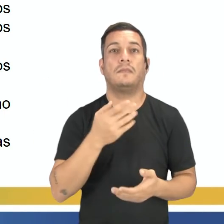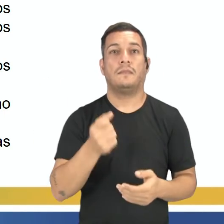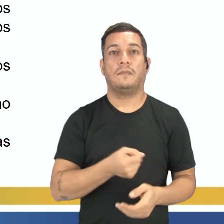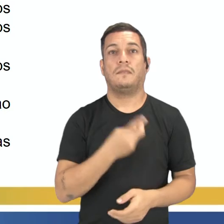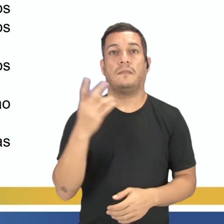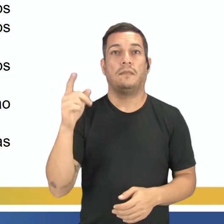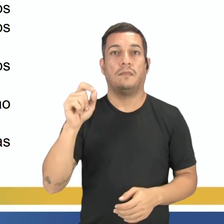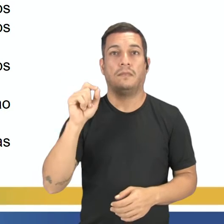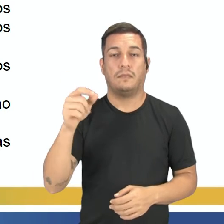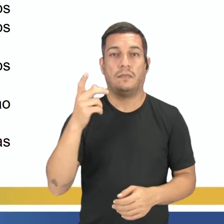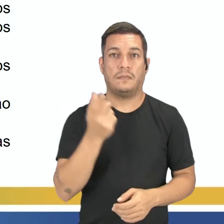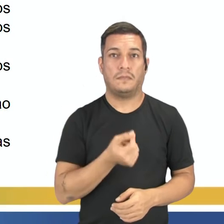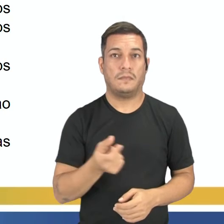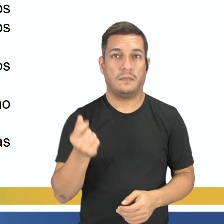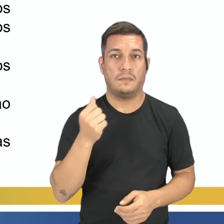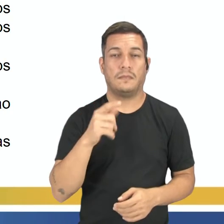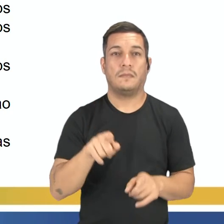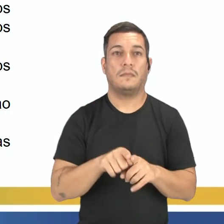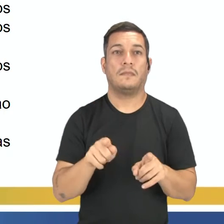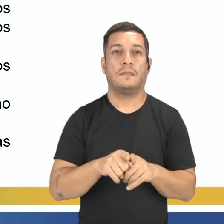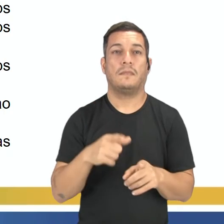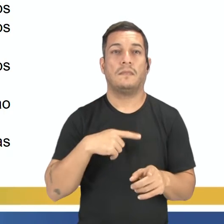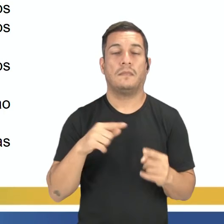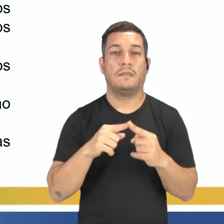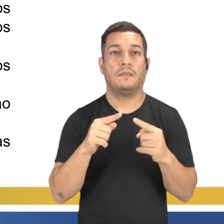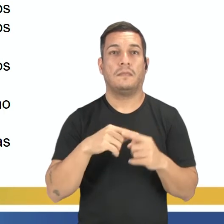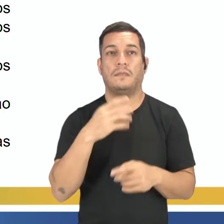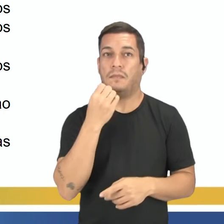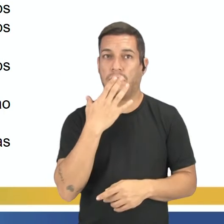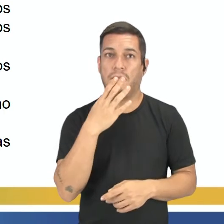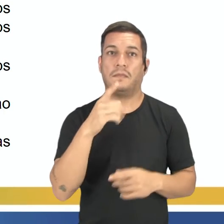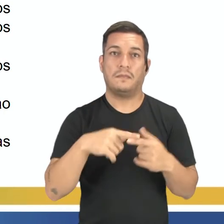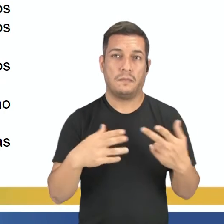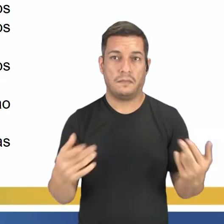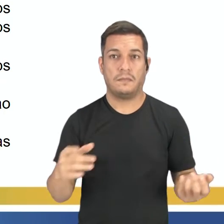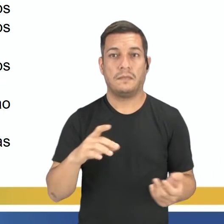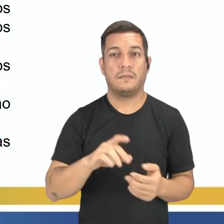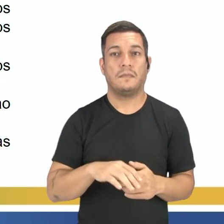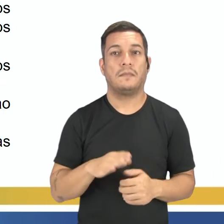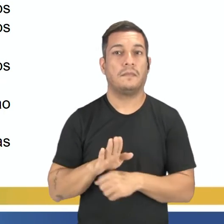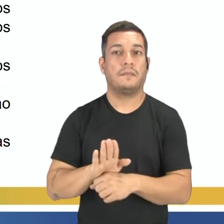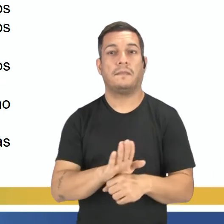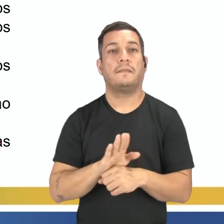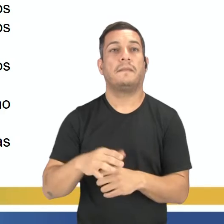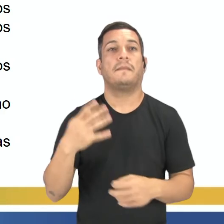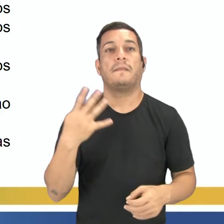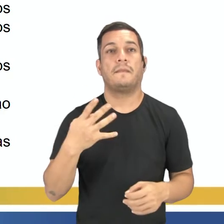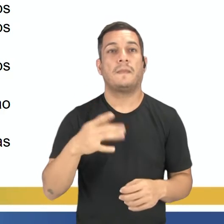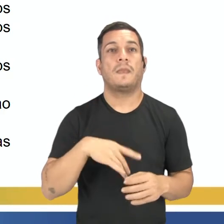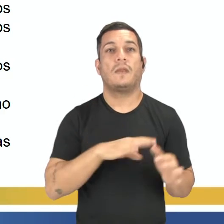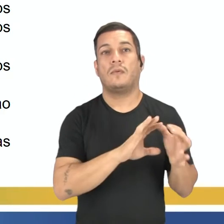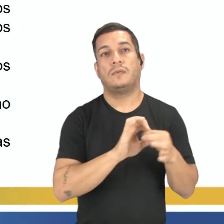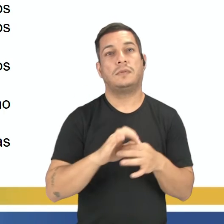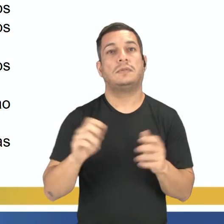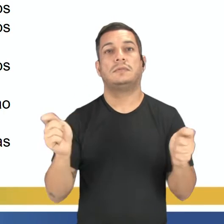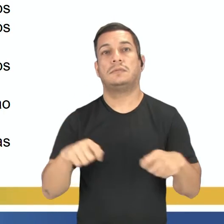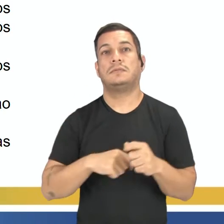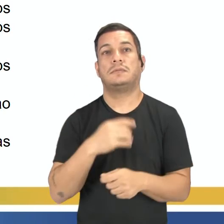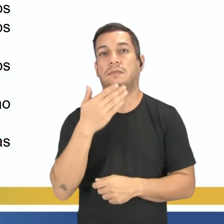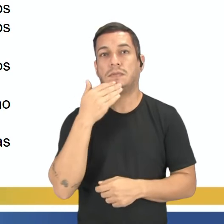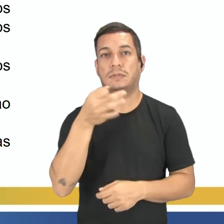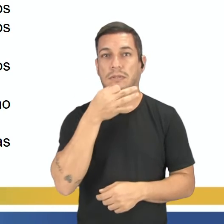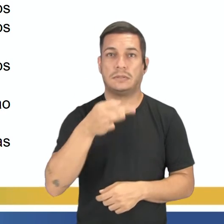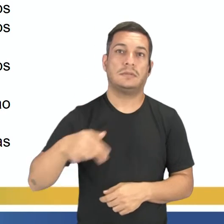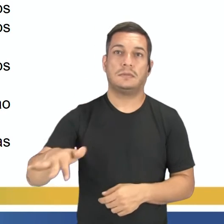quantias elevadas de capital e vincular-se ao consumo de bens, produtos e serviços. E o quarto, esse contexto possibilitou